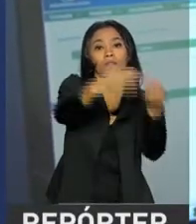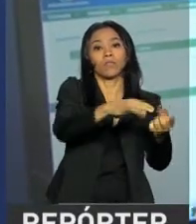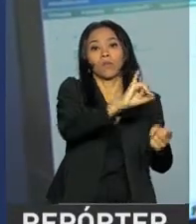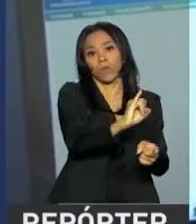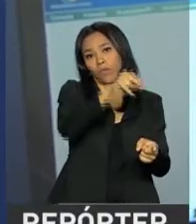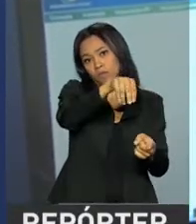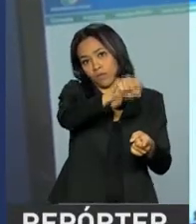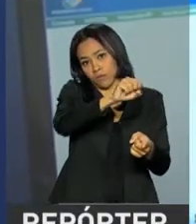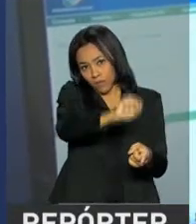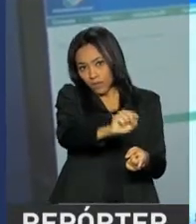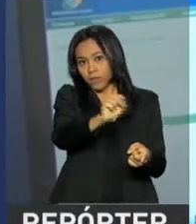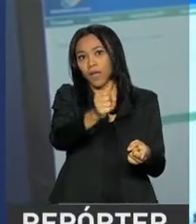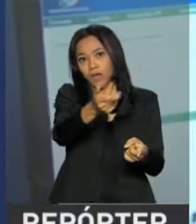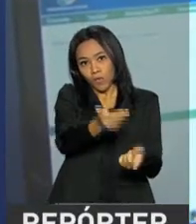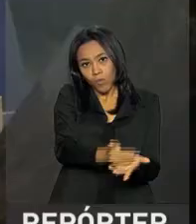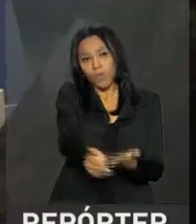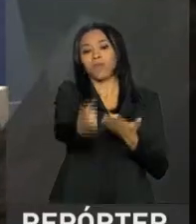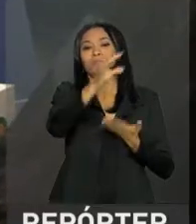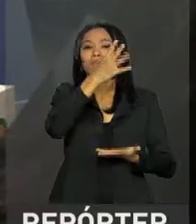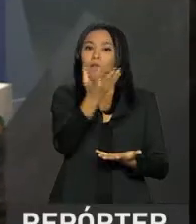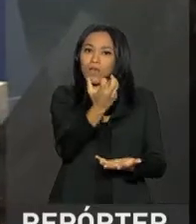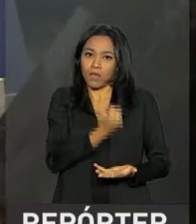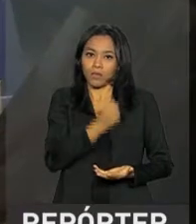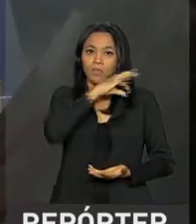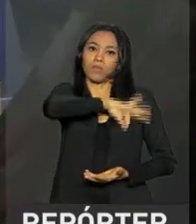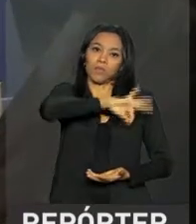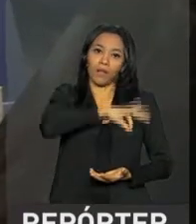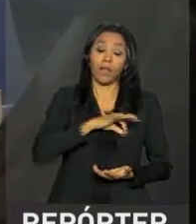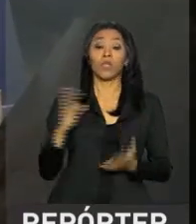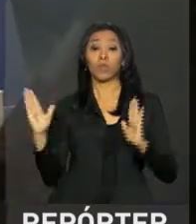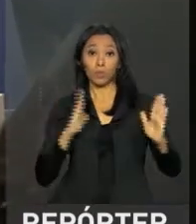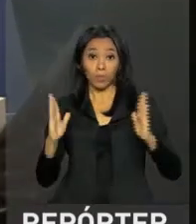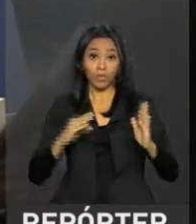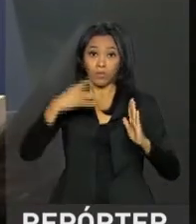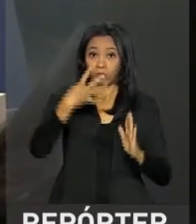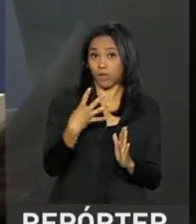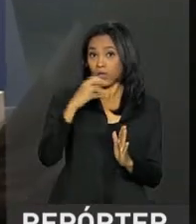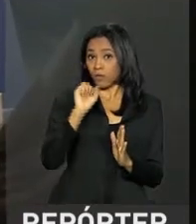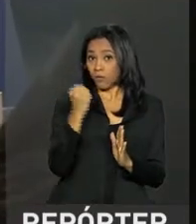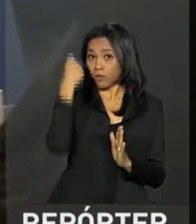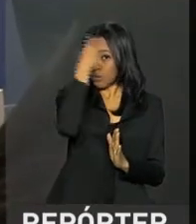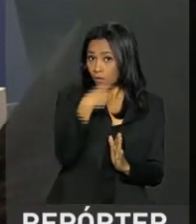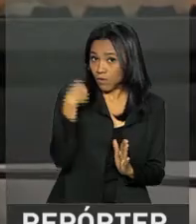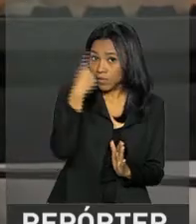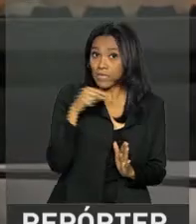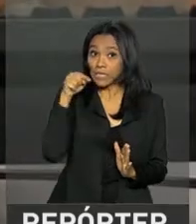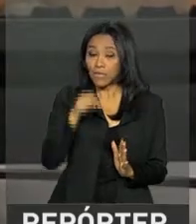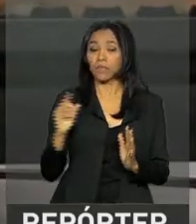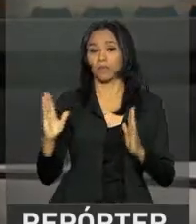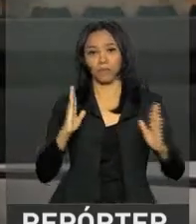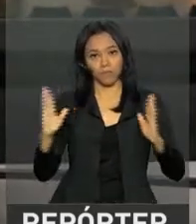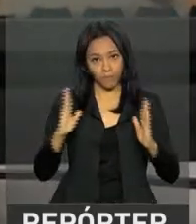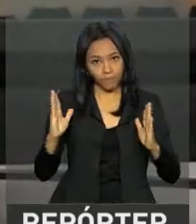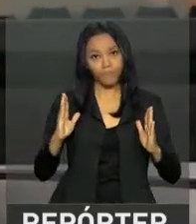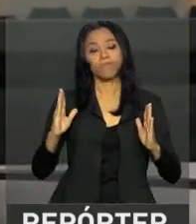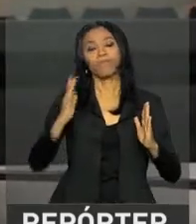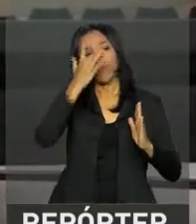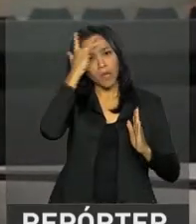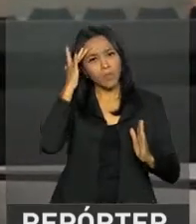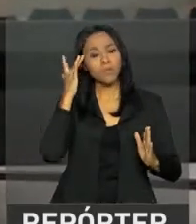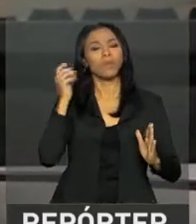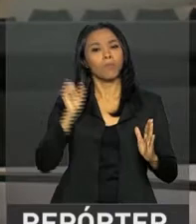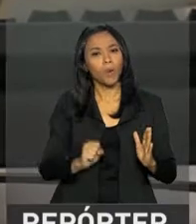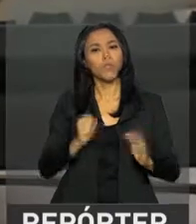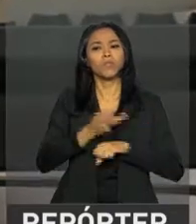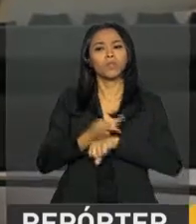registro civil e o processamento deve ser feito em 48 horas depois desse prazo a segurada pode conferir se